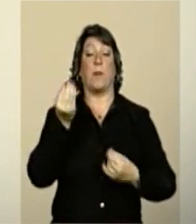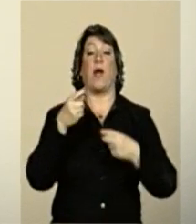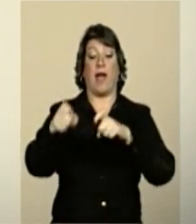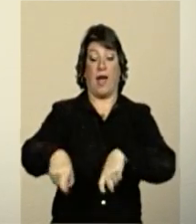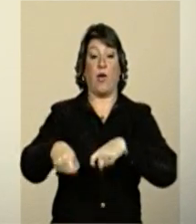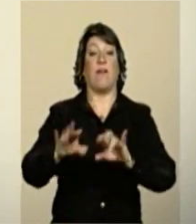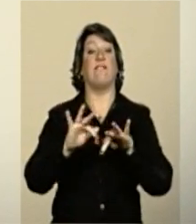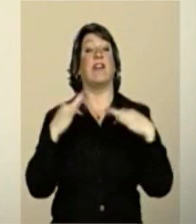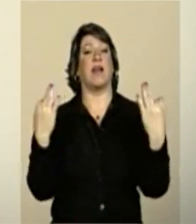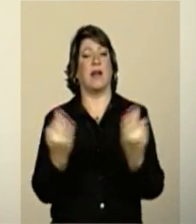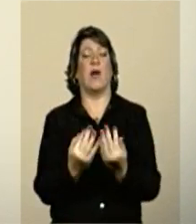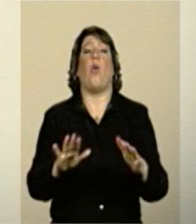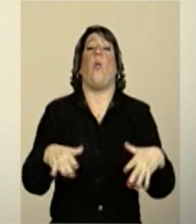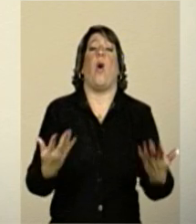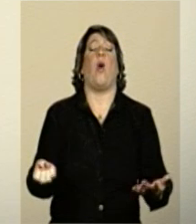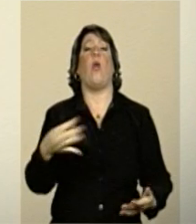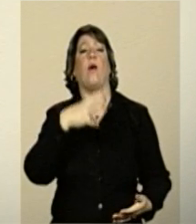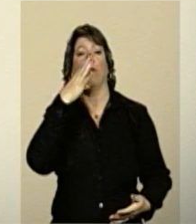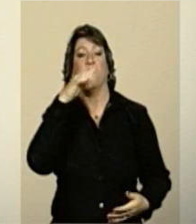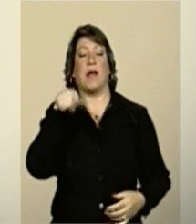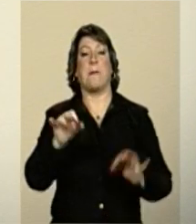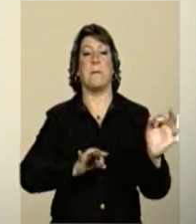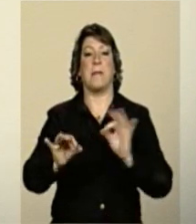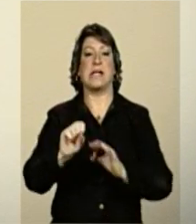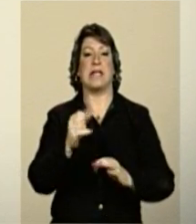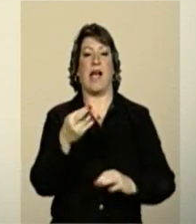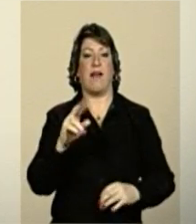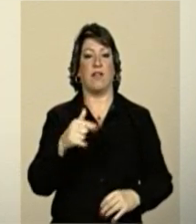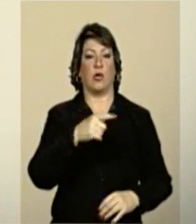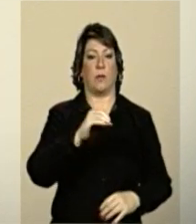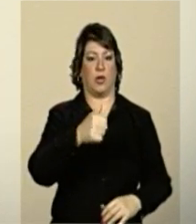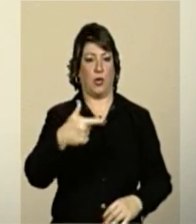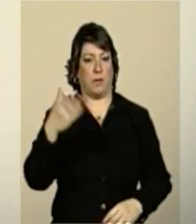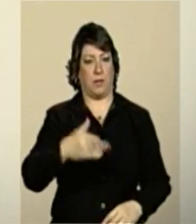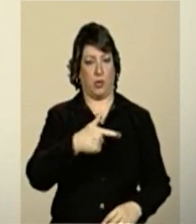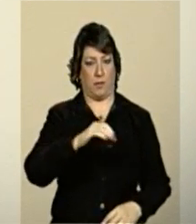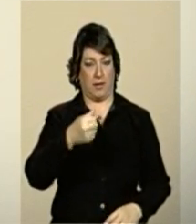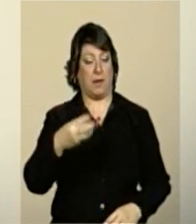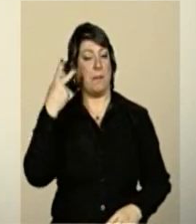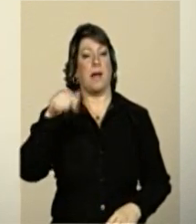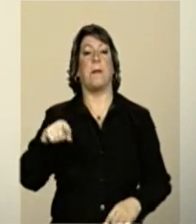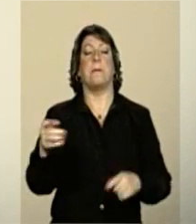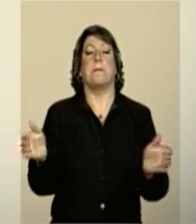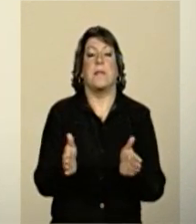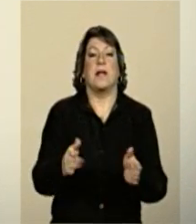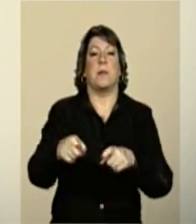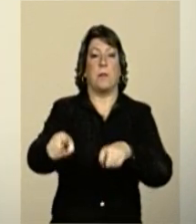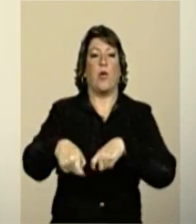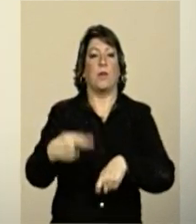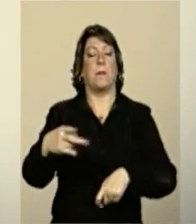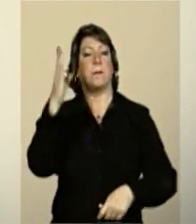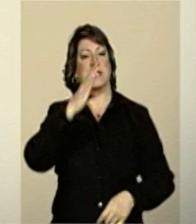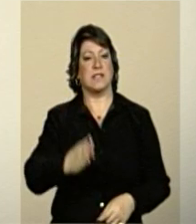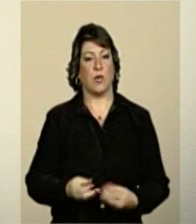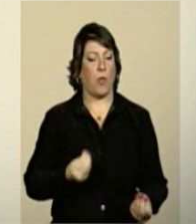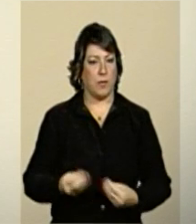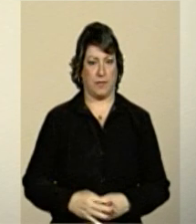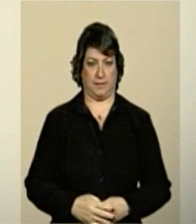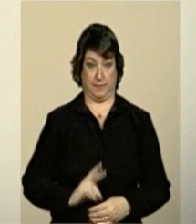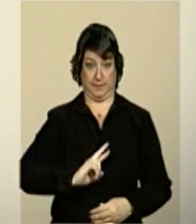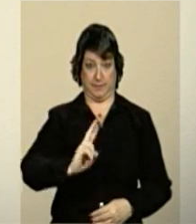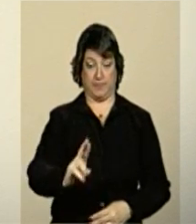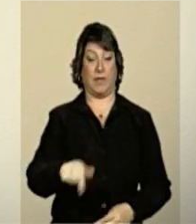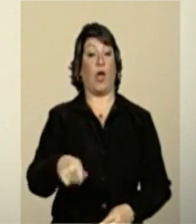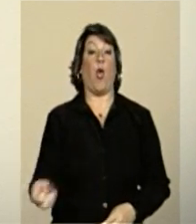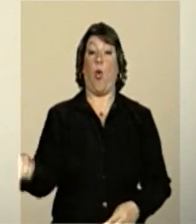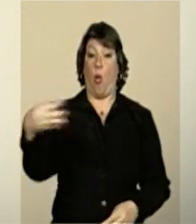agricultura familiar. Quais as novidades do Plano Safra 2012-2013 para os pequenos produtores brasileiros? Olha, Luciano, o